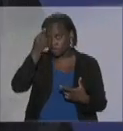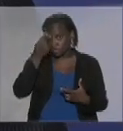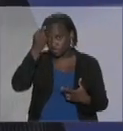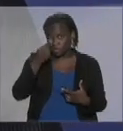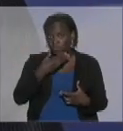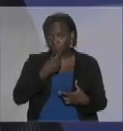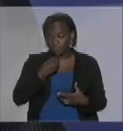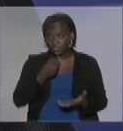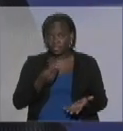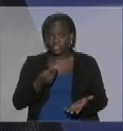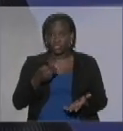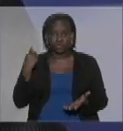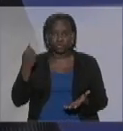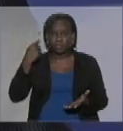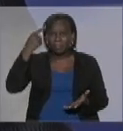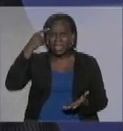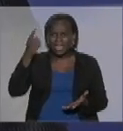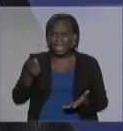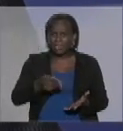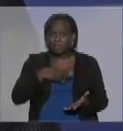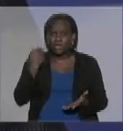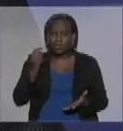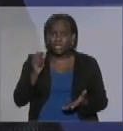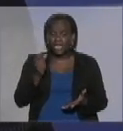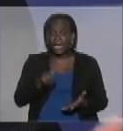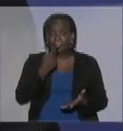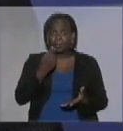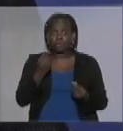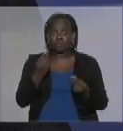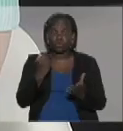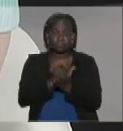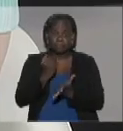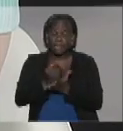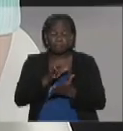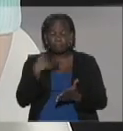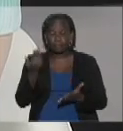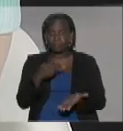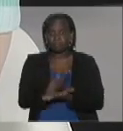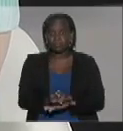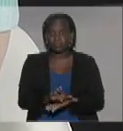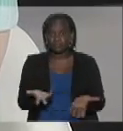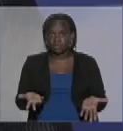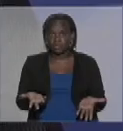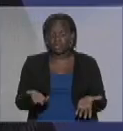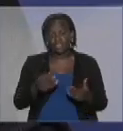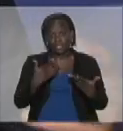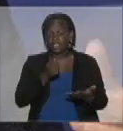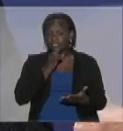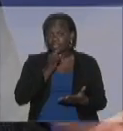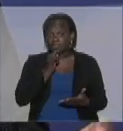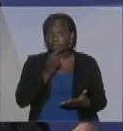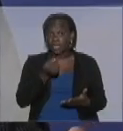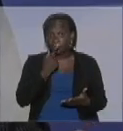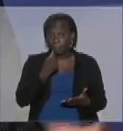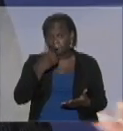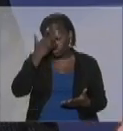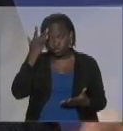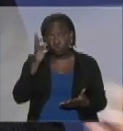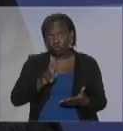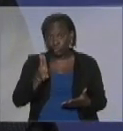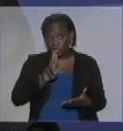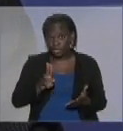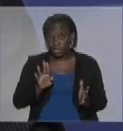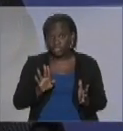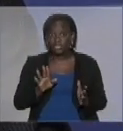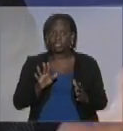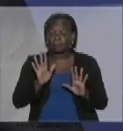Jackson. As pessoas não imaginam, o Michael Jackson morreu de overdose de quê? De remédio. De remédio, né? Verdade. Então, uma droga, por exemplo, um remédio, que uma pessoa